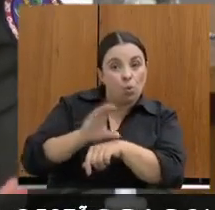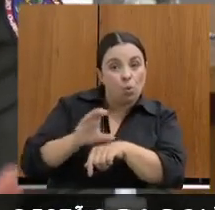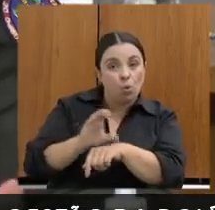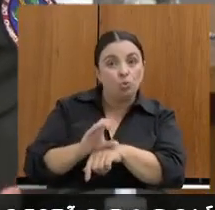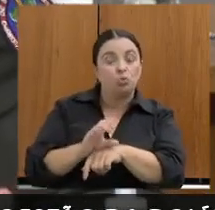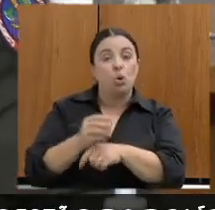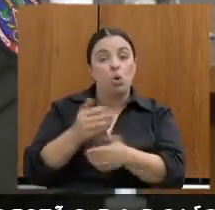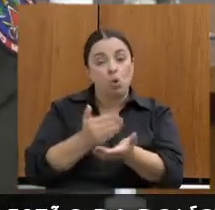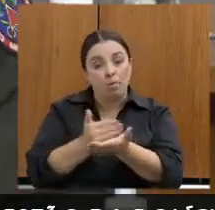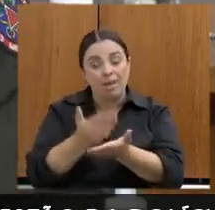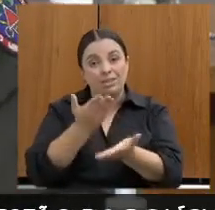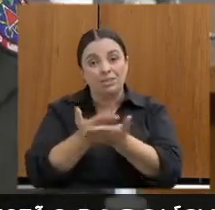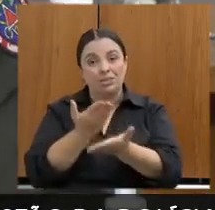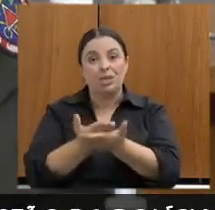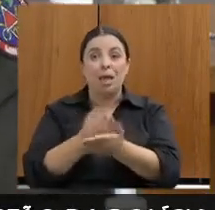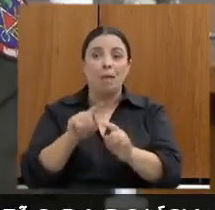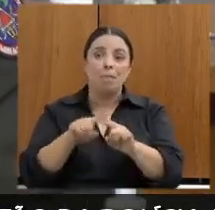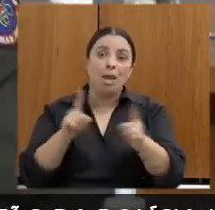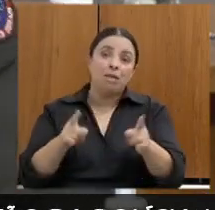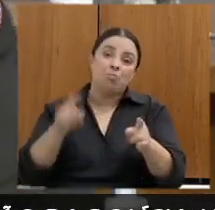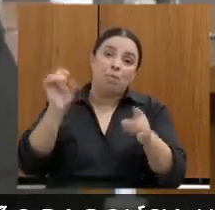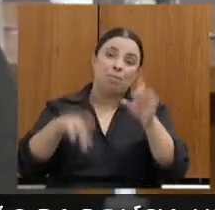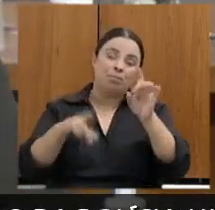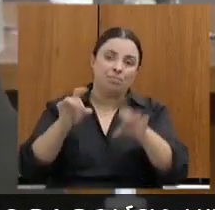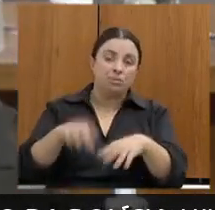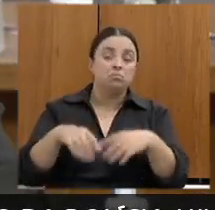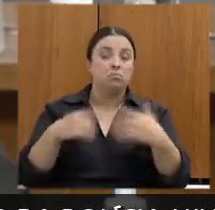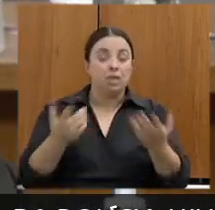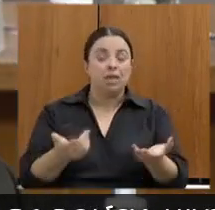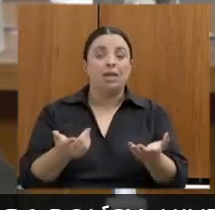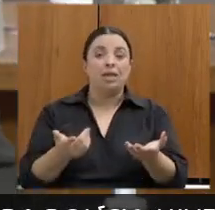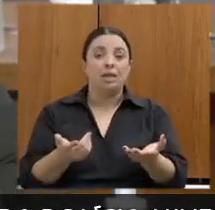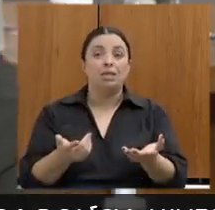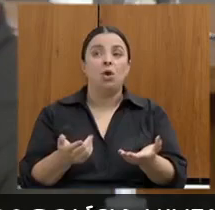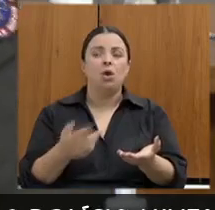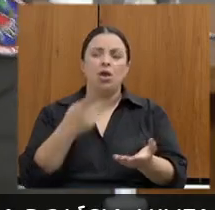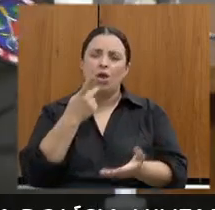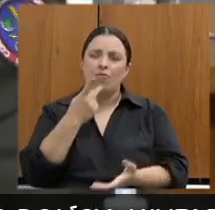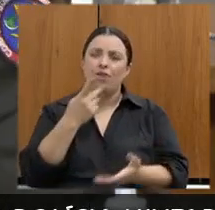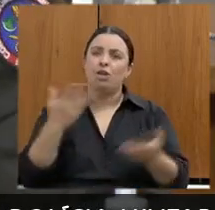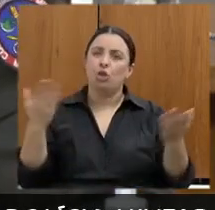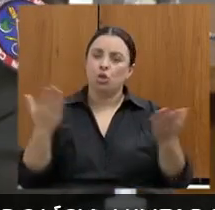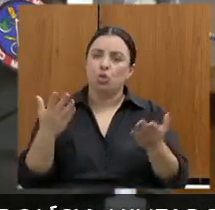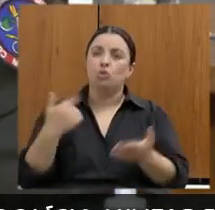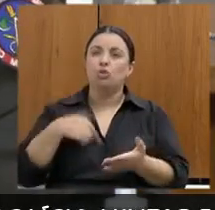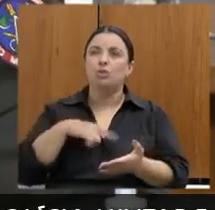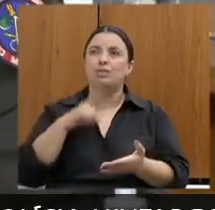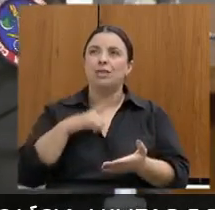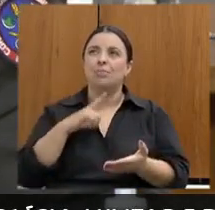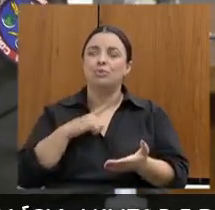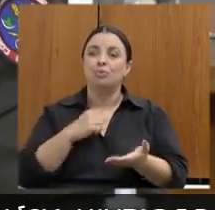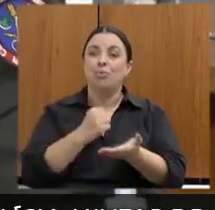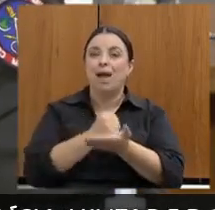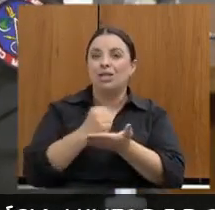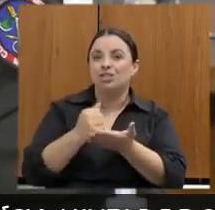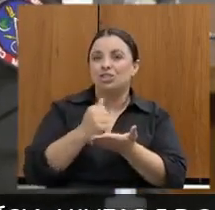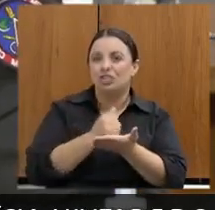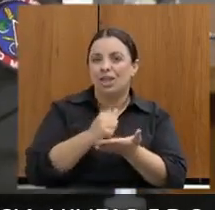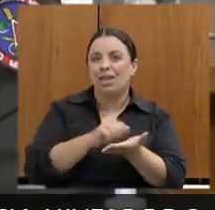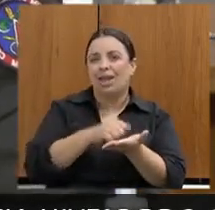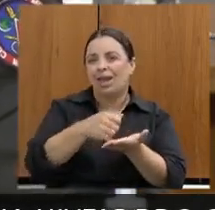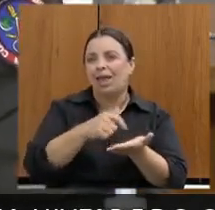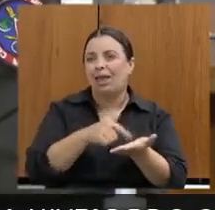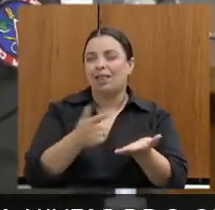É nesse momento nós podemos dizer que estamos com uma boa agenda no sentido de entrada